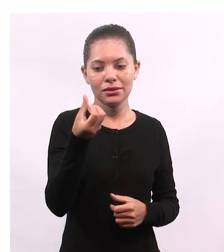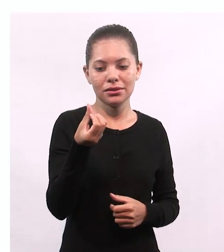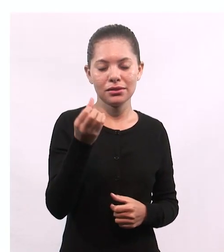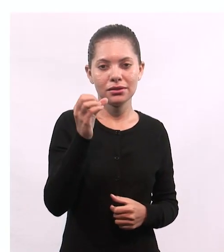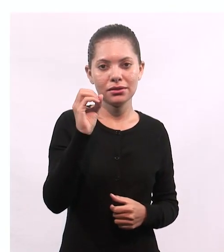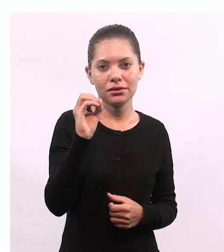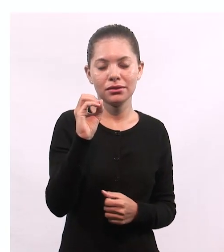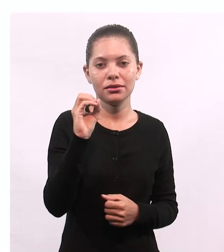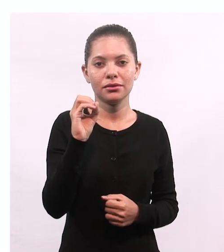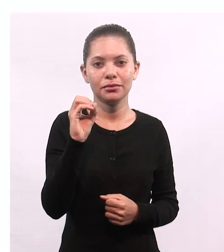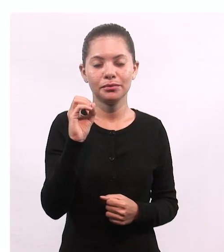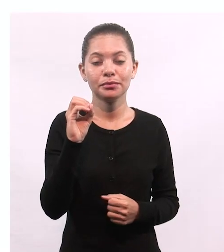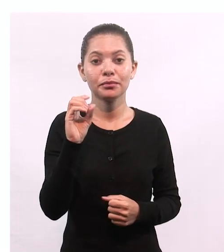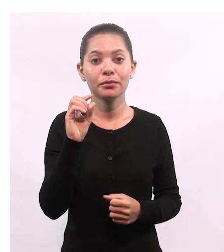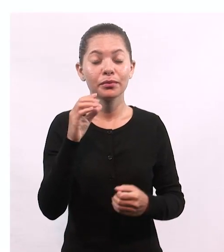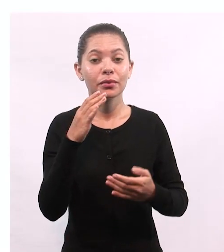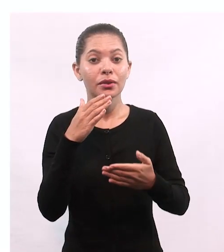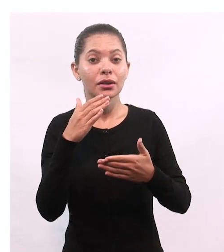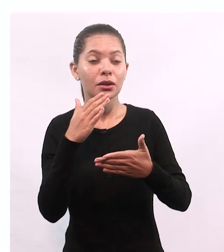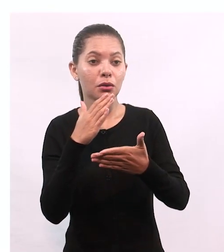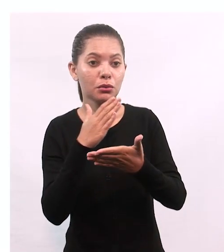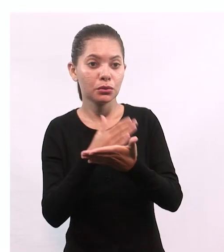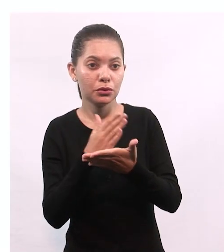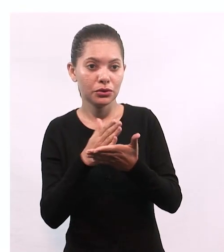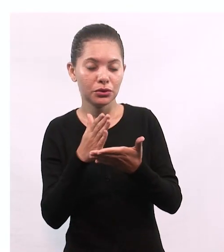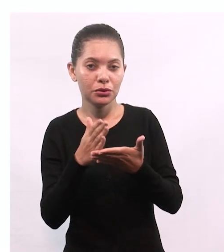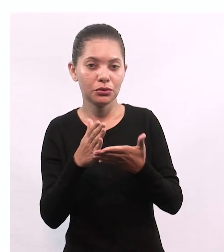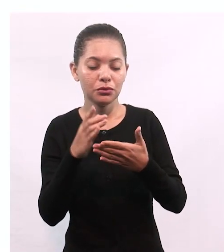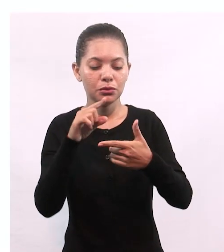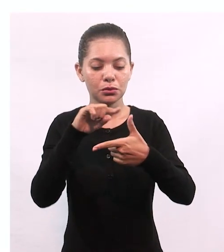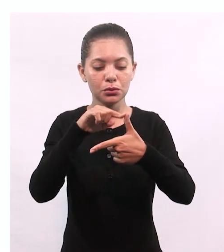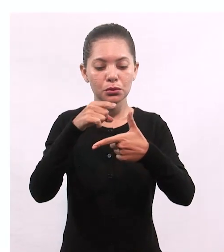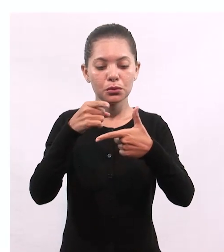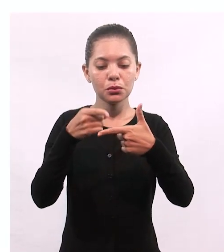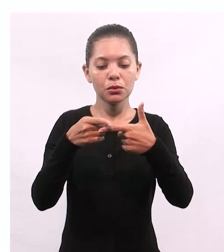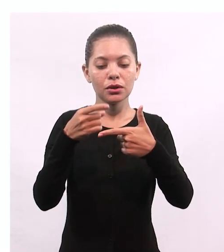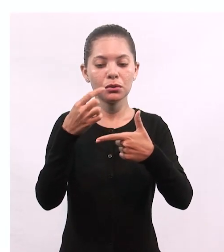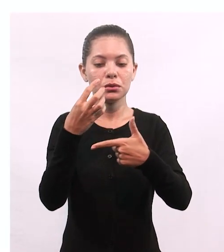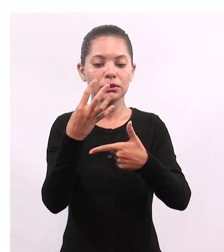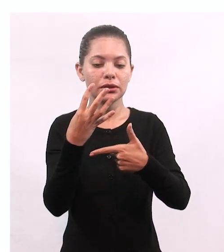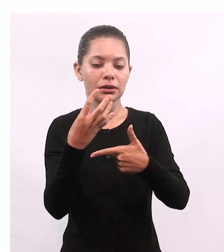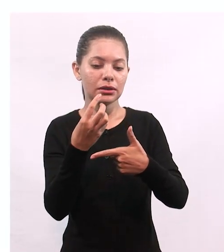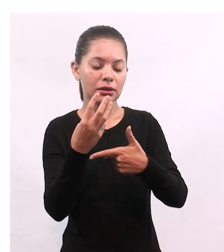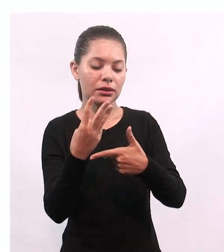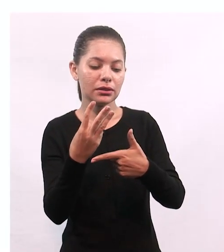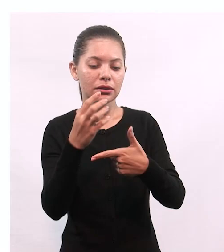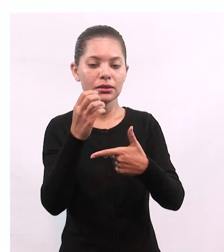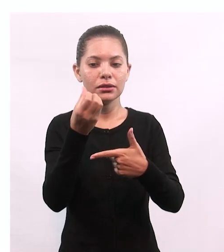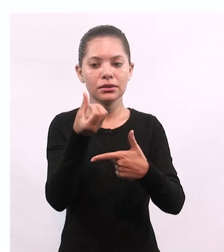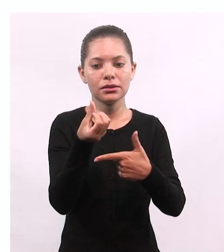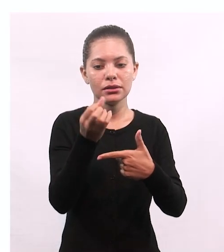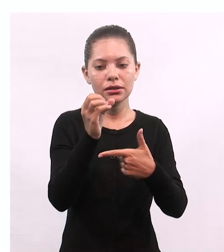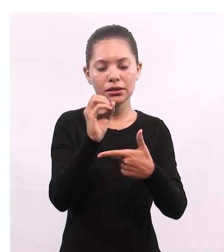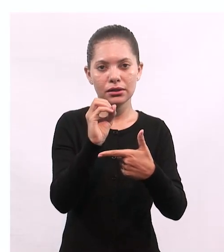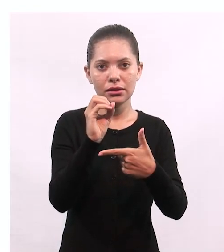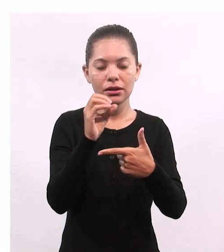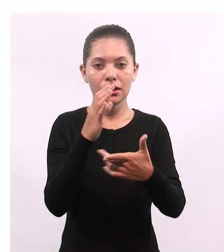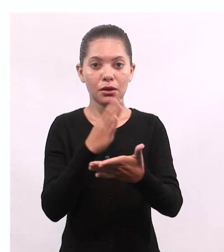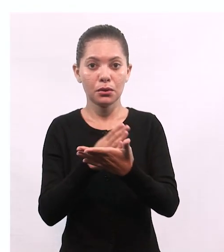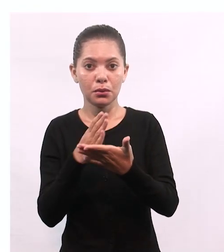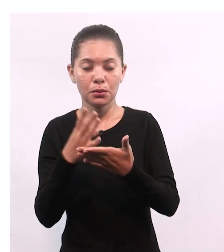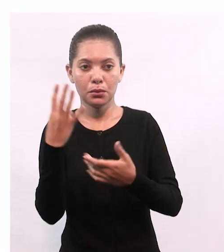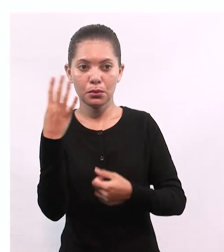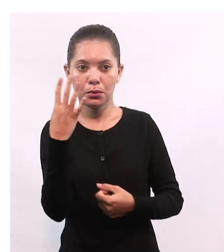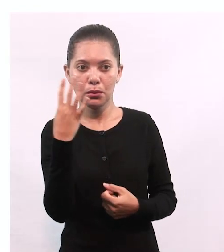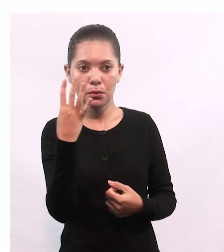que é 360 graus. E quando eu divido um ângulo de 360 graus em 4 partes, a